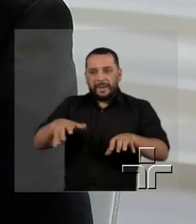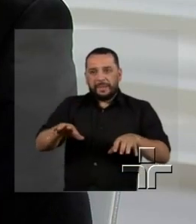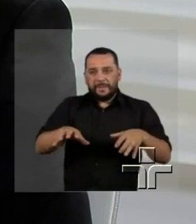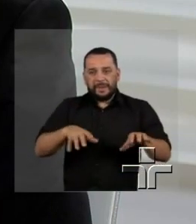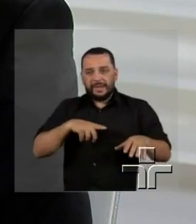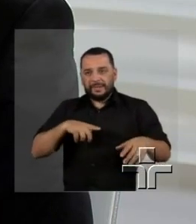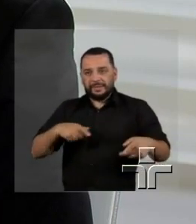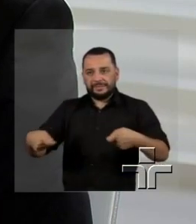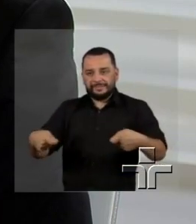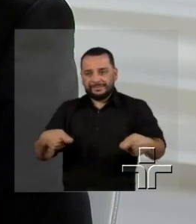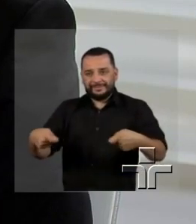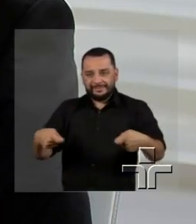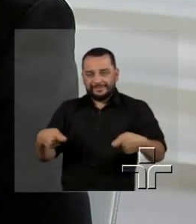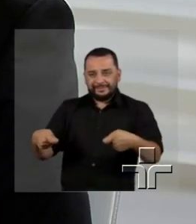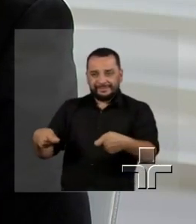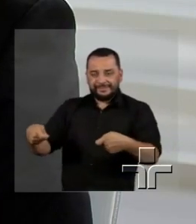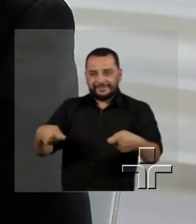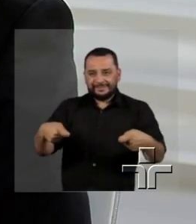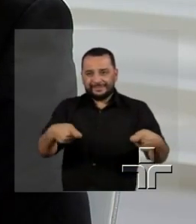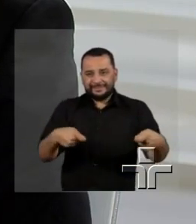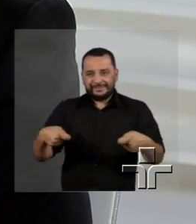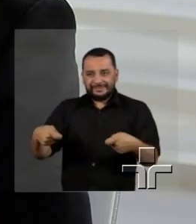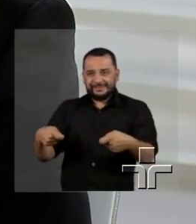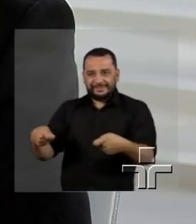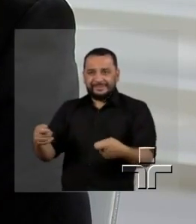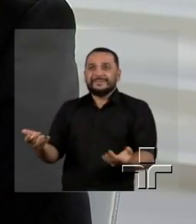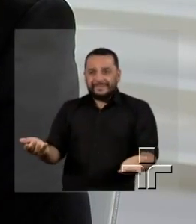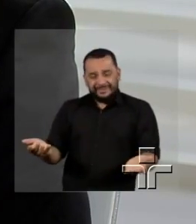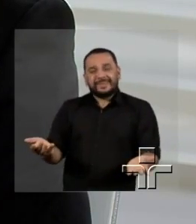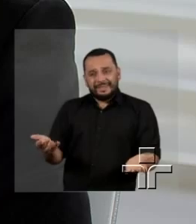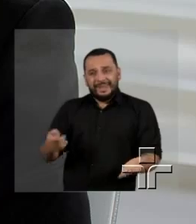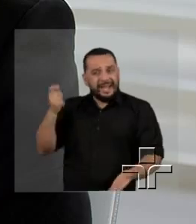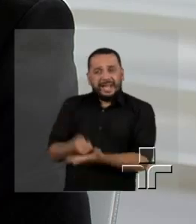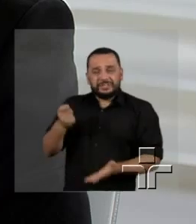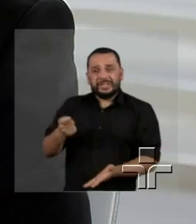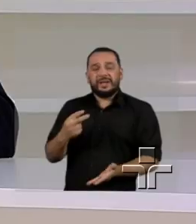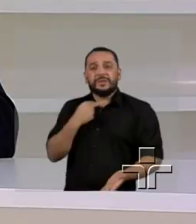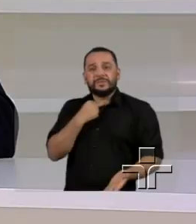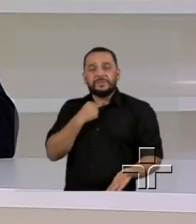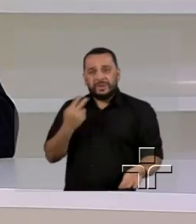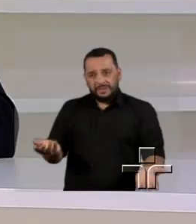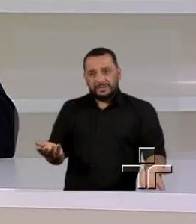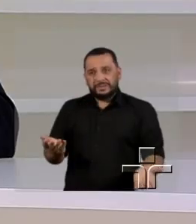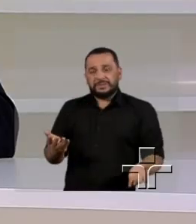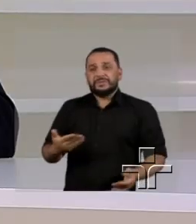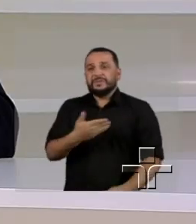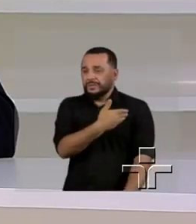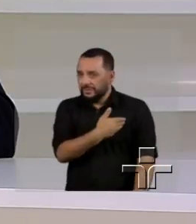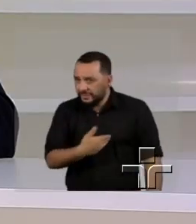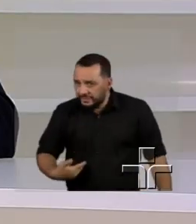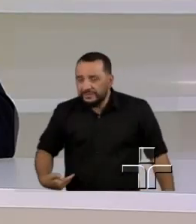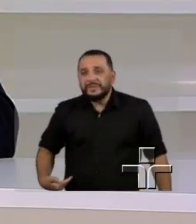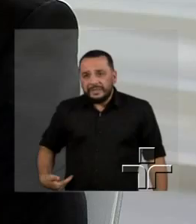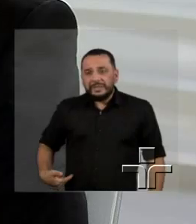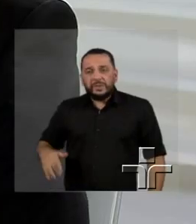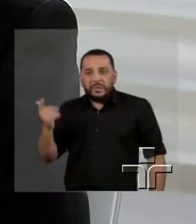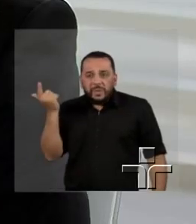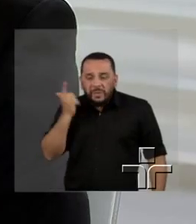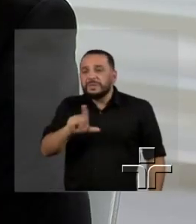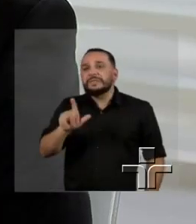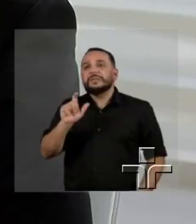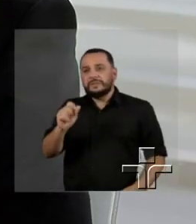junção perfeita entre as suas decisões e o seu chefe político tem que atuar ao mesmo tempo junto aos